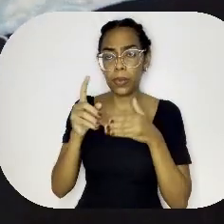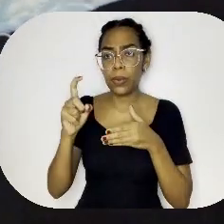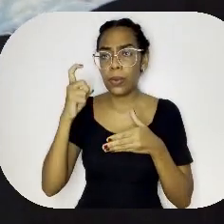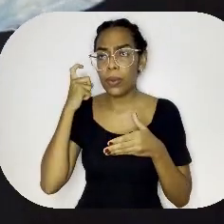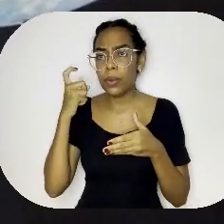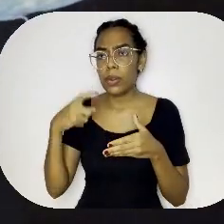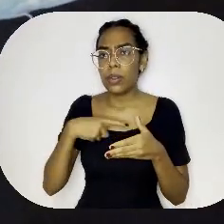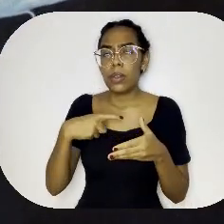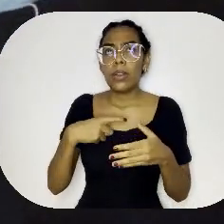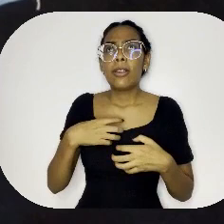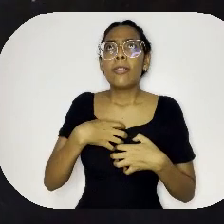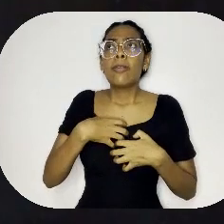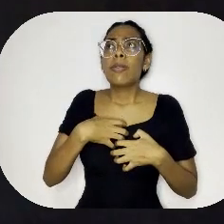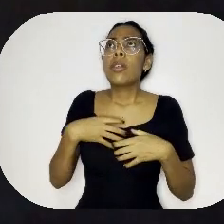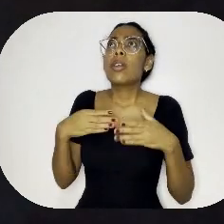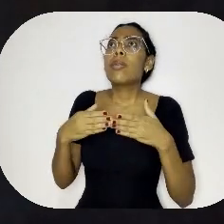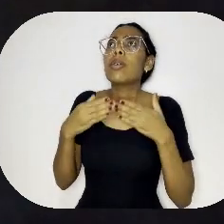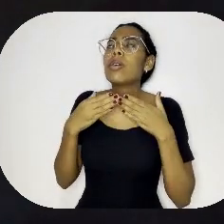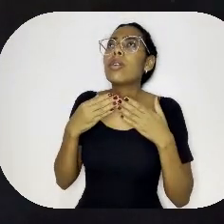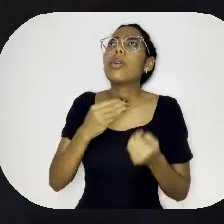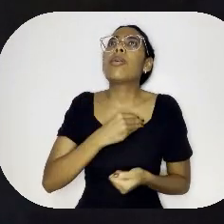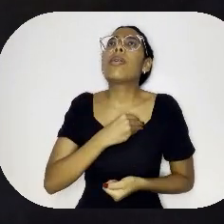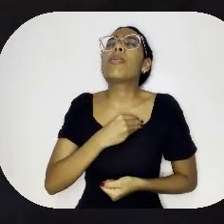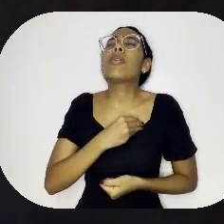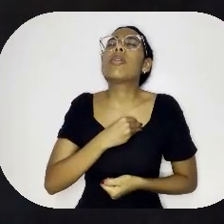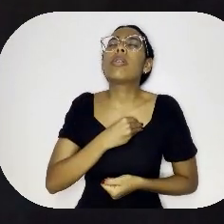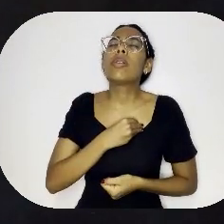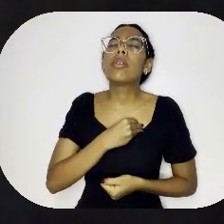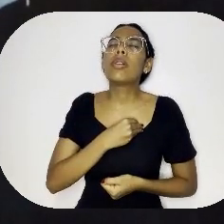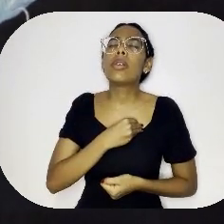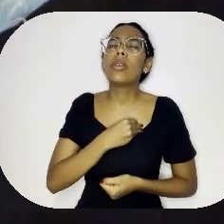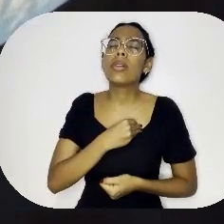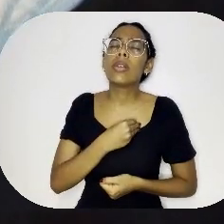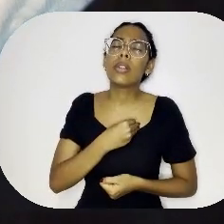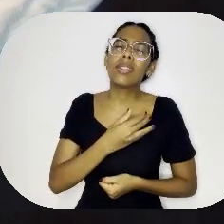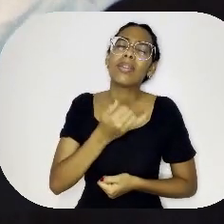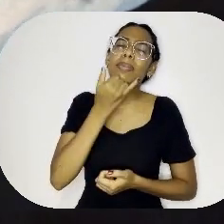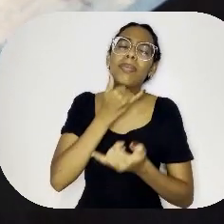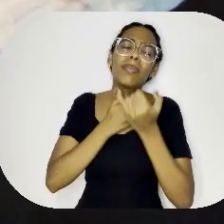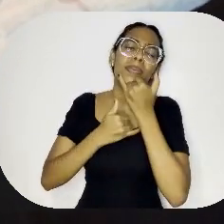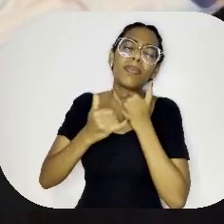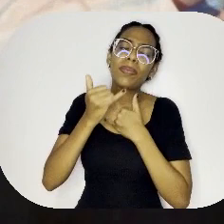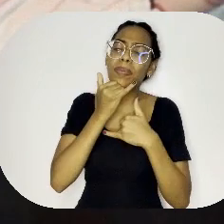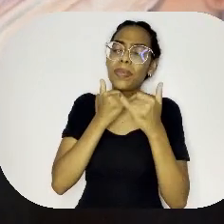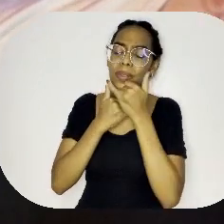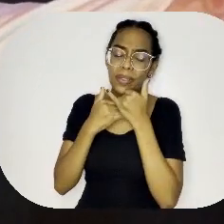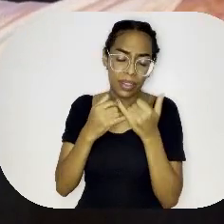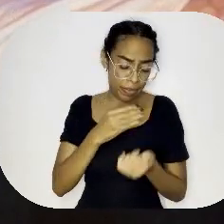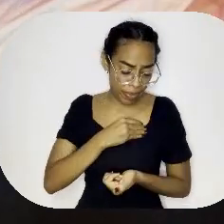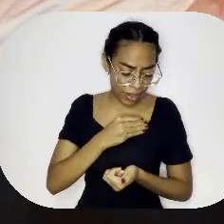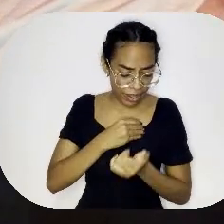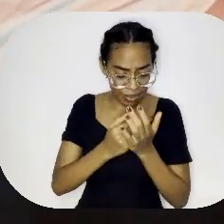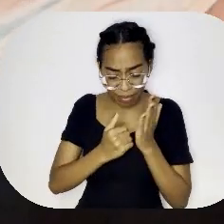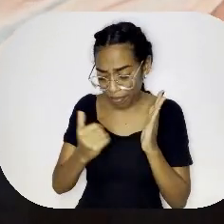Da vossa alta piedade me despido. Antes, quanto mais tenho delinquido, vos tenho para o perdão mais empenhado.